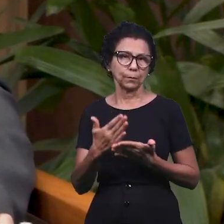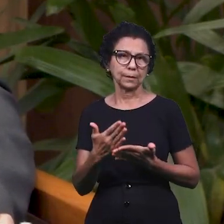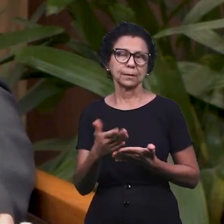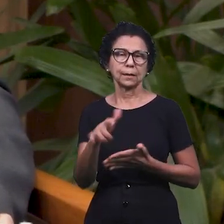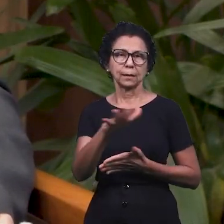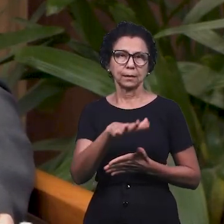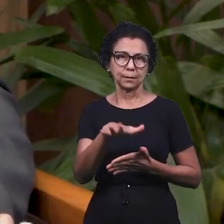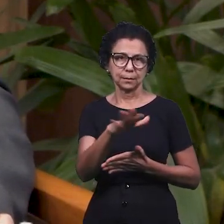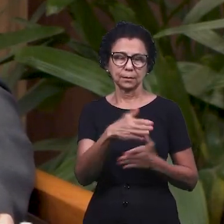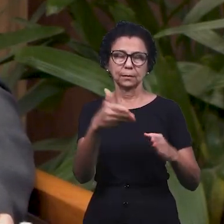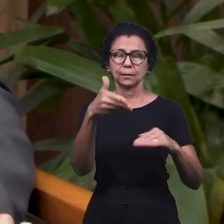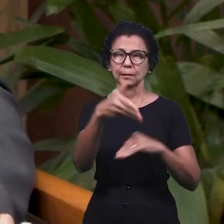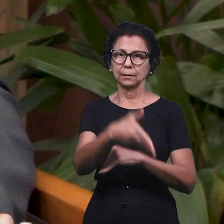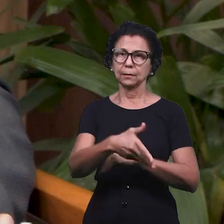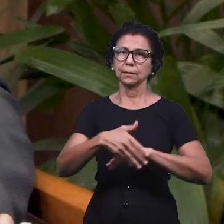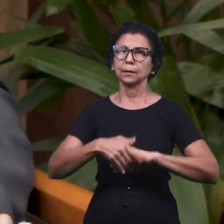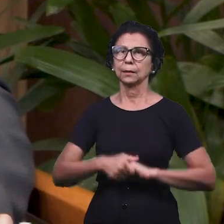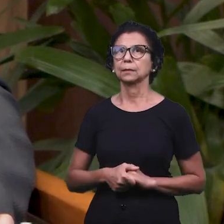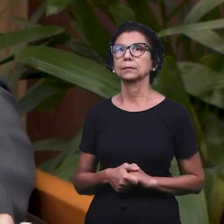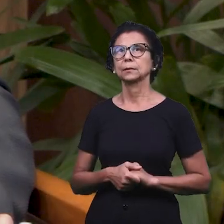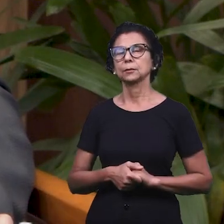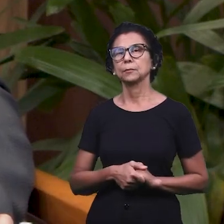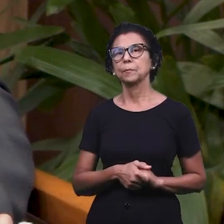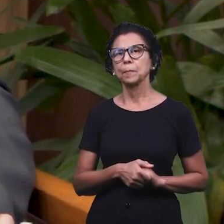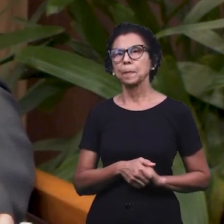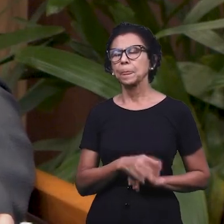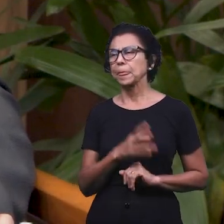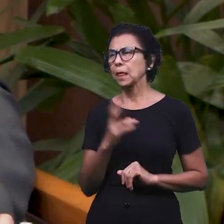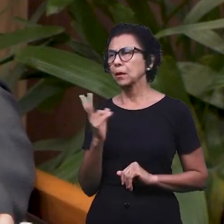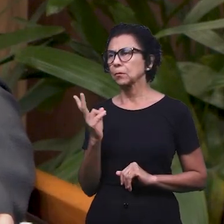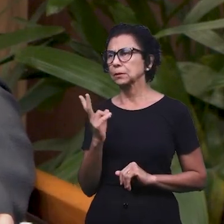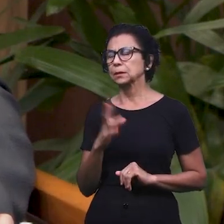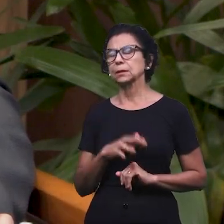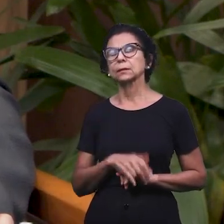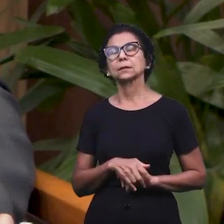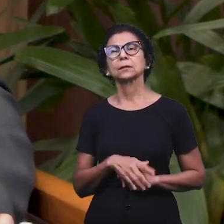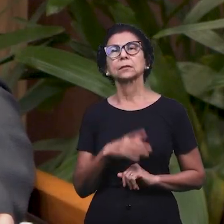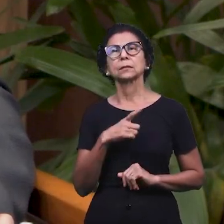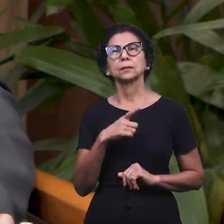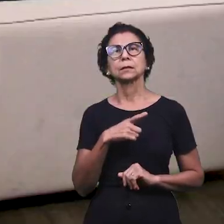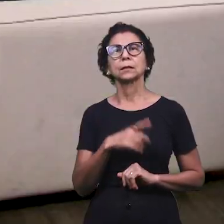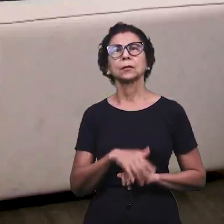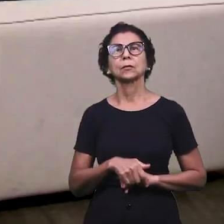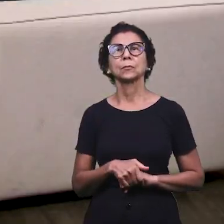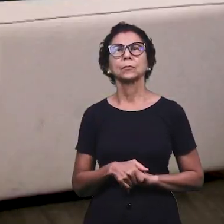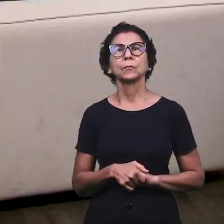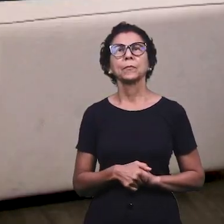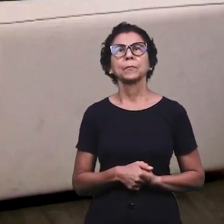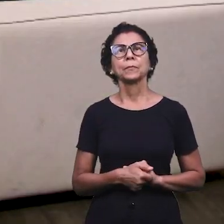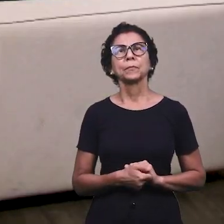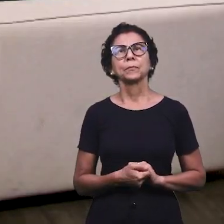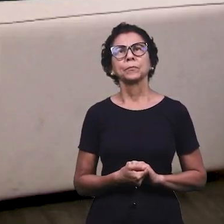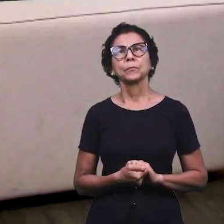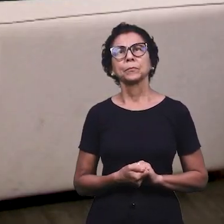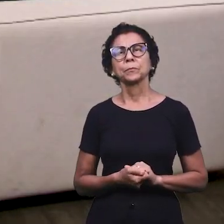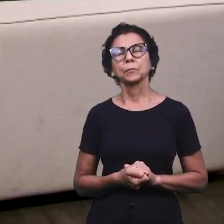empresa que possa fazer toda essa operação para eles, como vocês têm uma que é a Ato, né? A Ato do Brasil